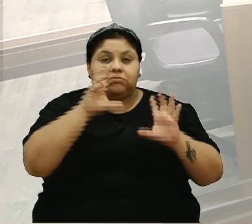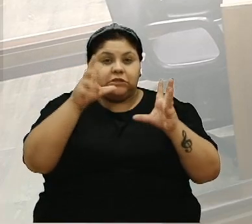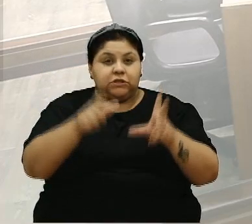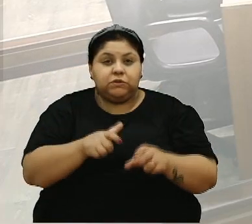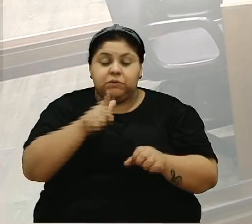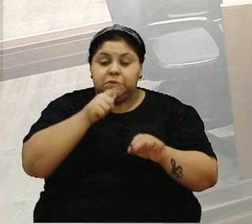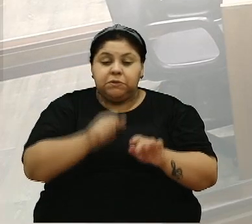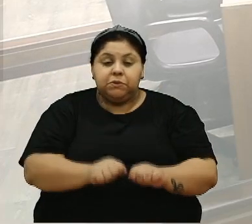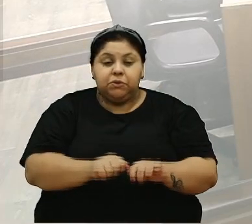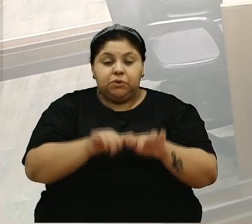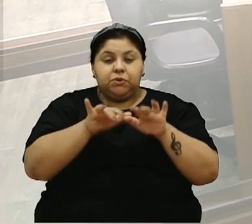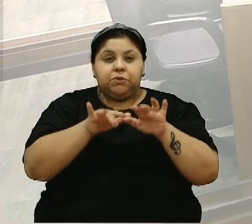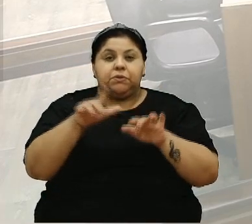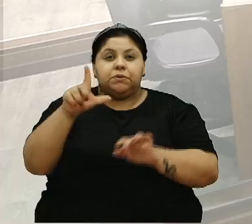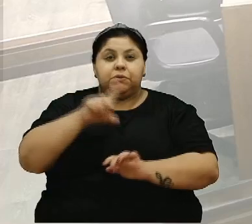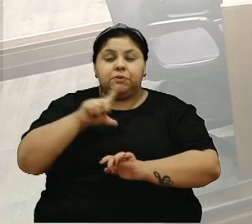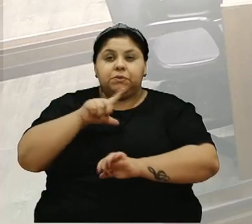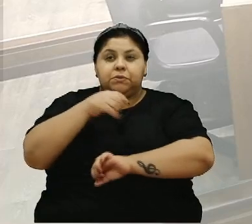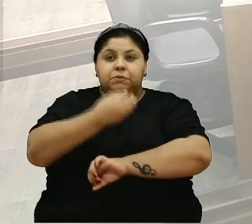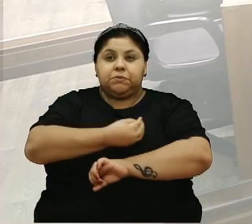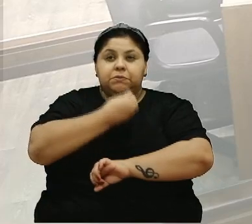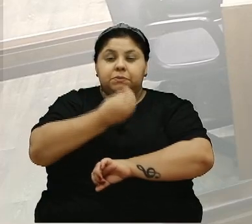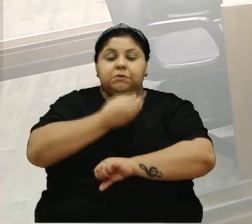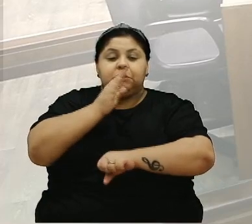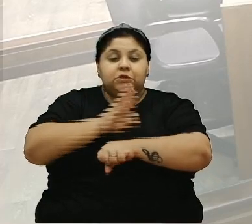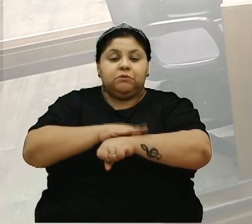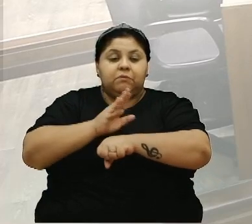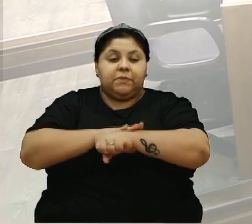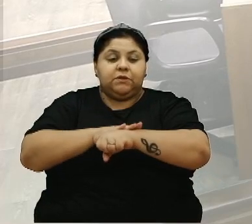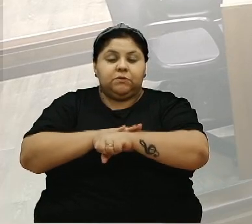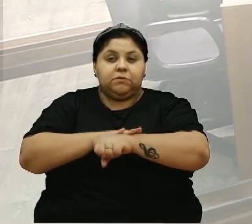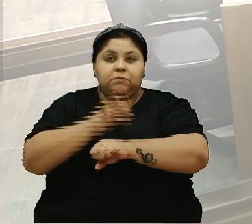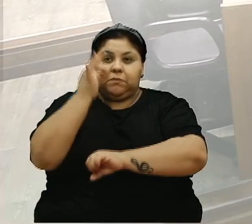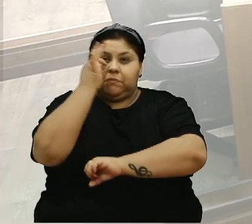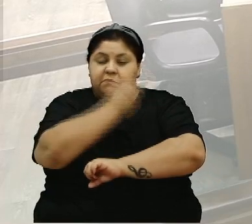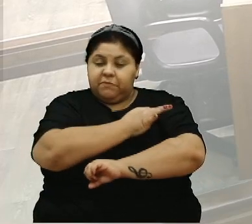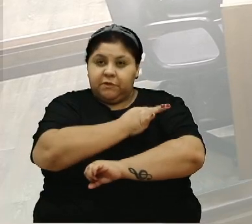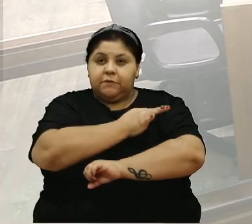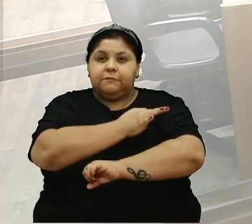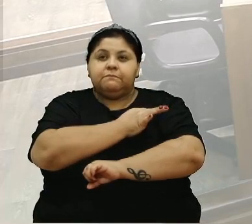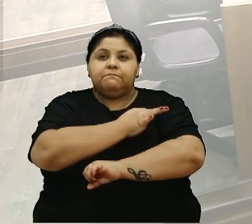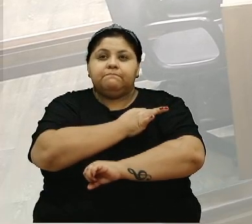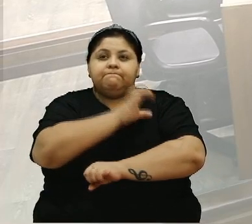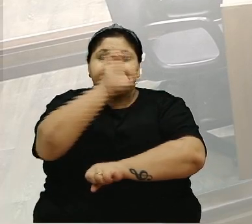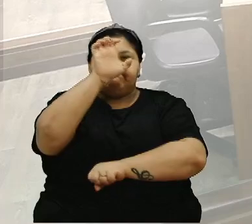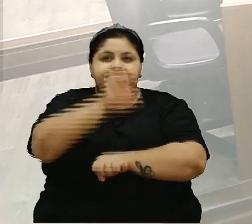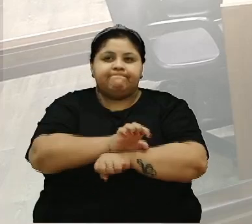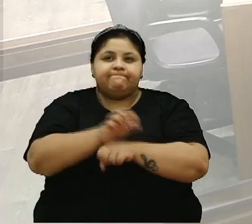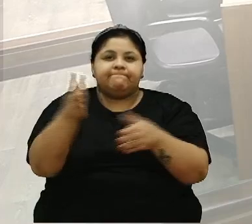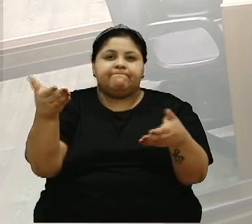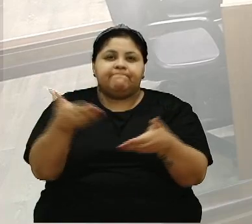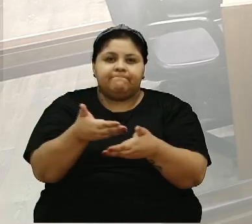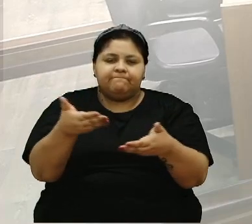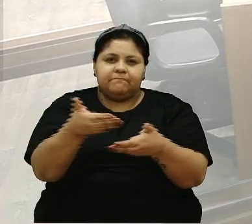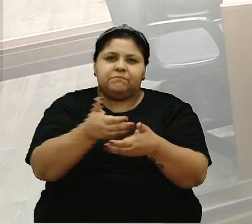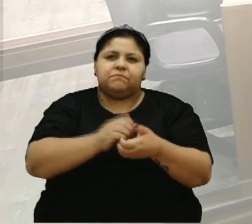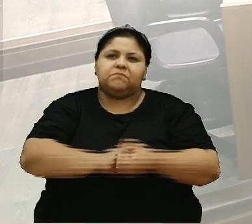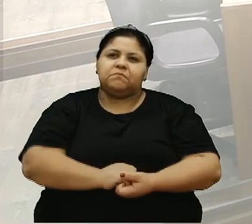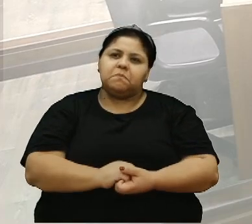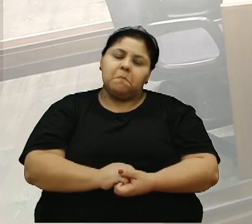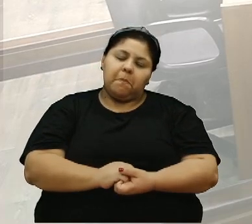chuvas. Nós estamos passando por esse momento terrível que assolou todo o nosso estado e agora tirou